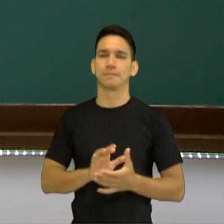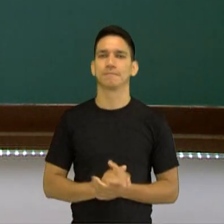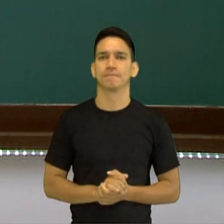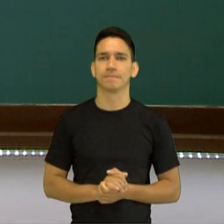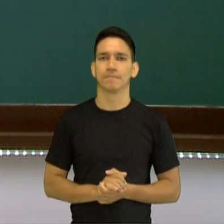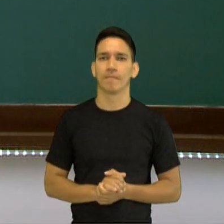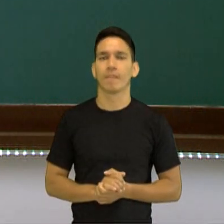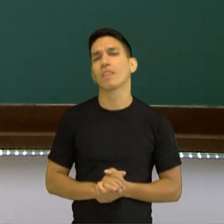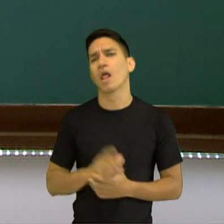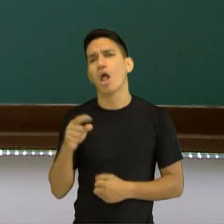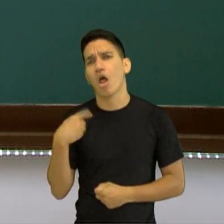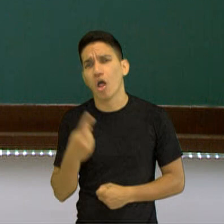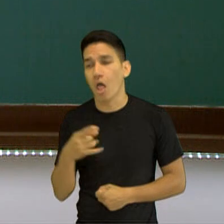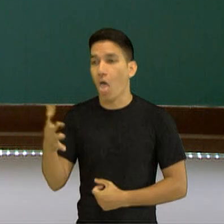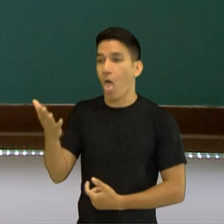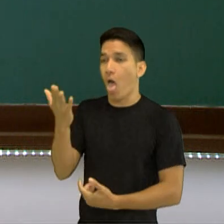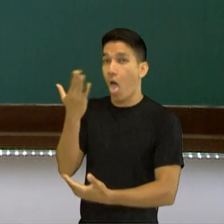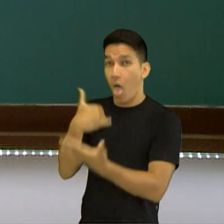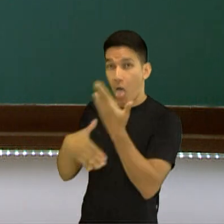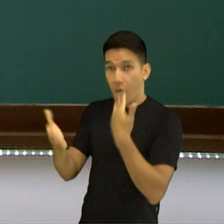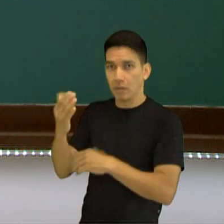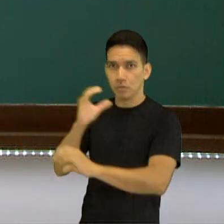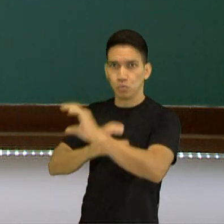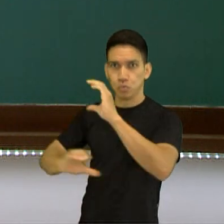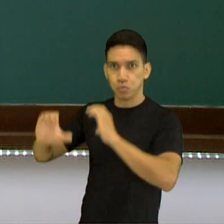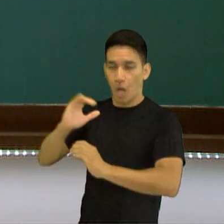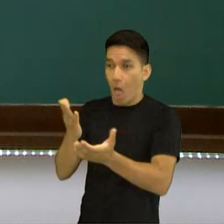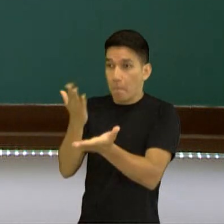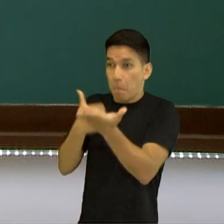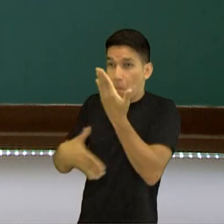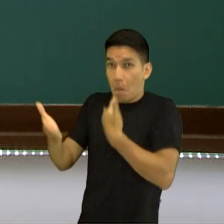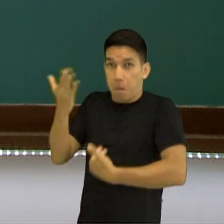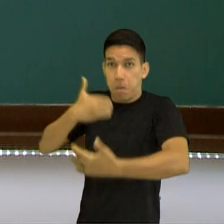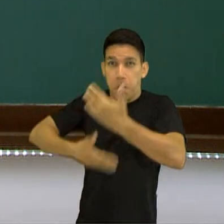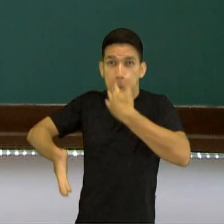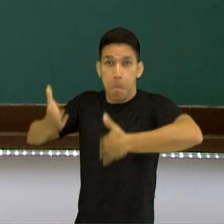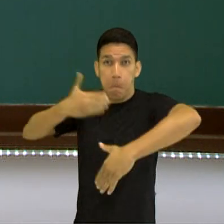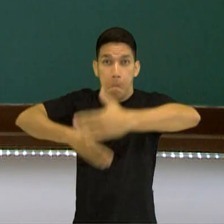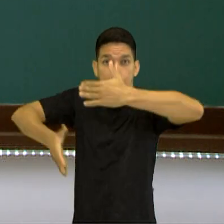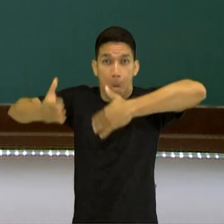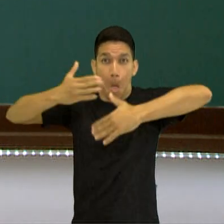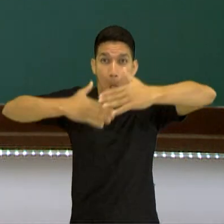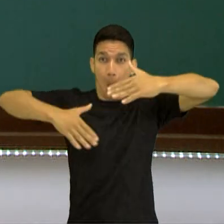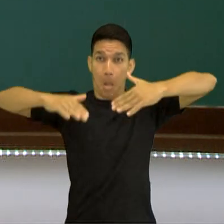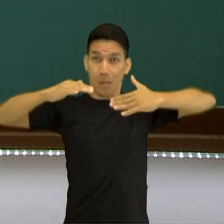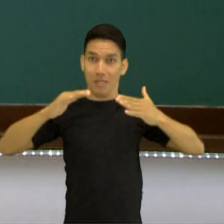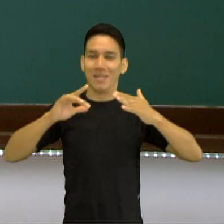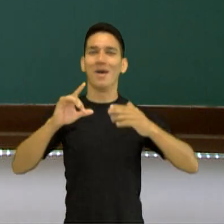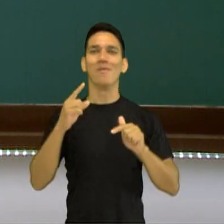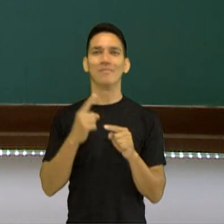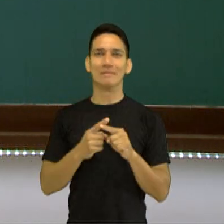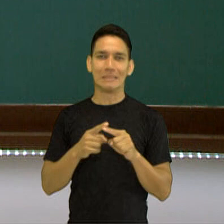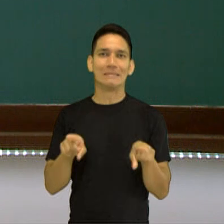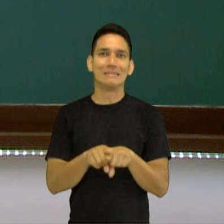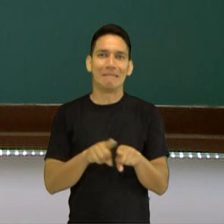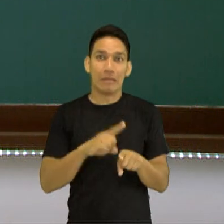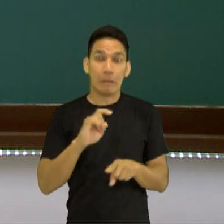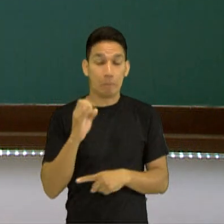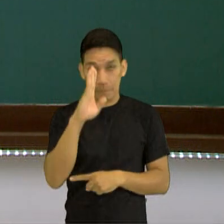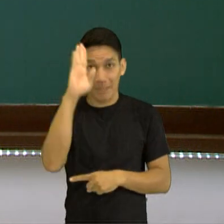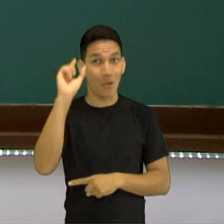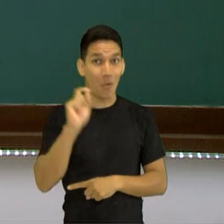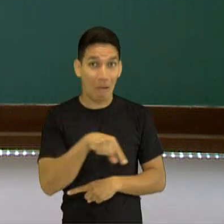Quando nós consumimos carboidratos em excesso, principalmente esses simples que já foram refinados,